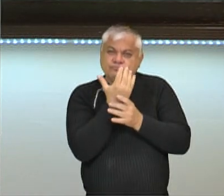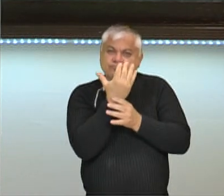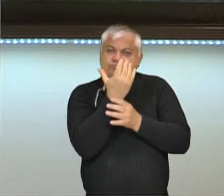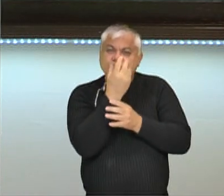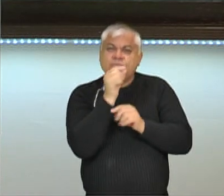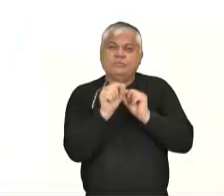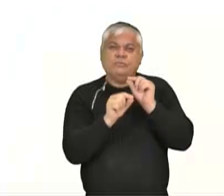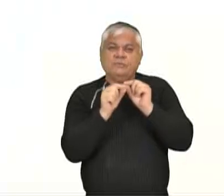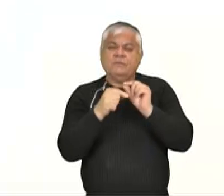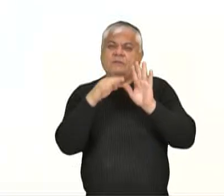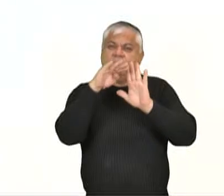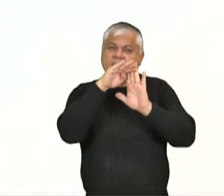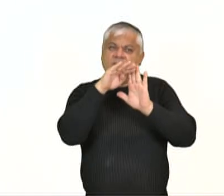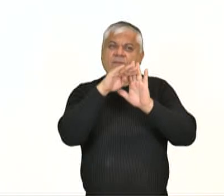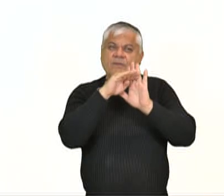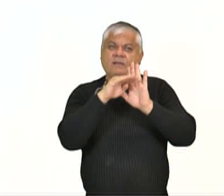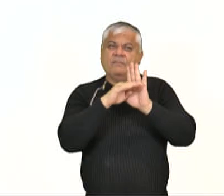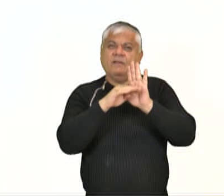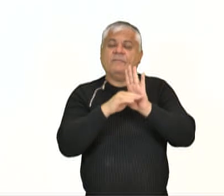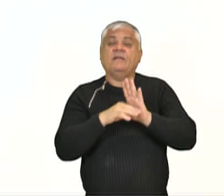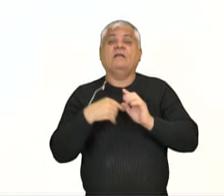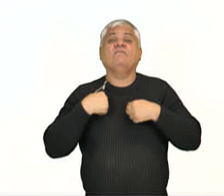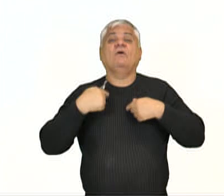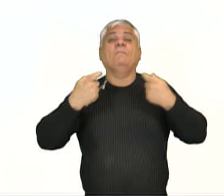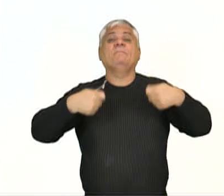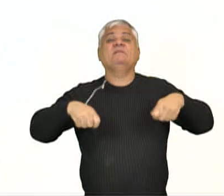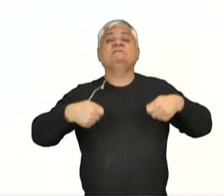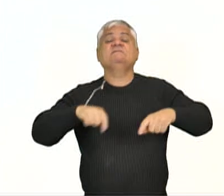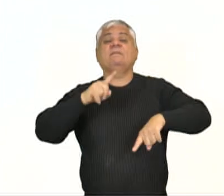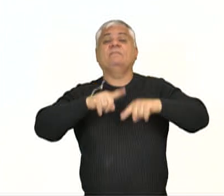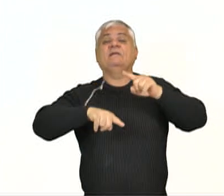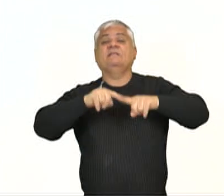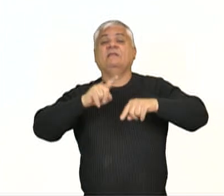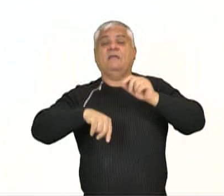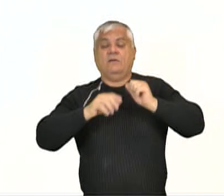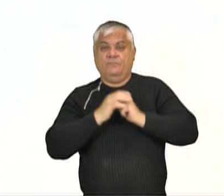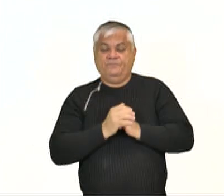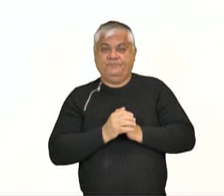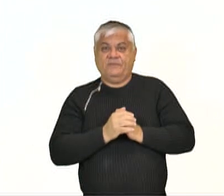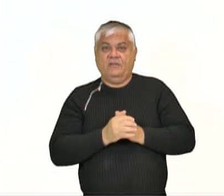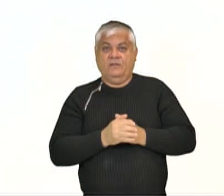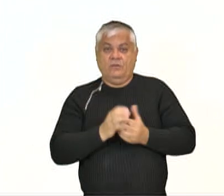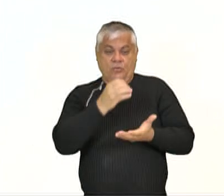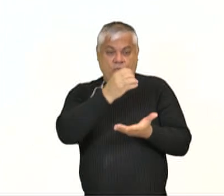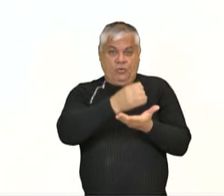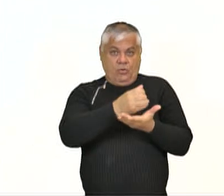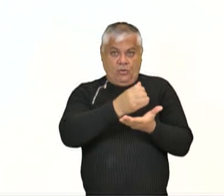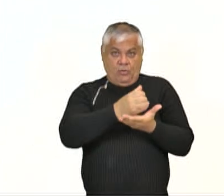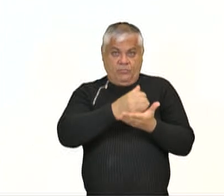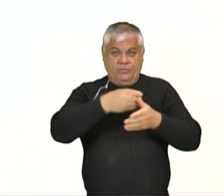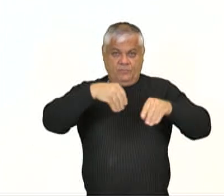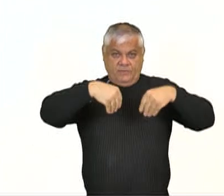ali o seu processo passo a passo. E para isso, o que a gente vai utilizar? Nós vamos utilizar um copo descartável,